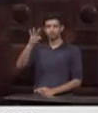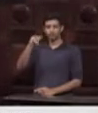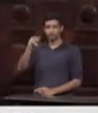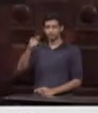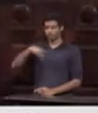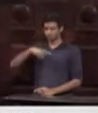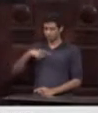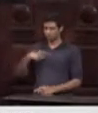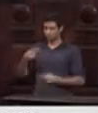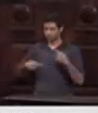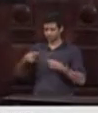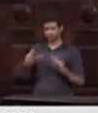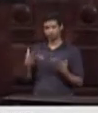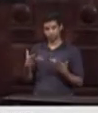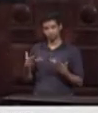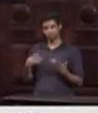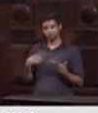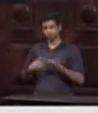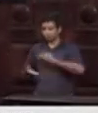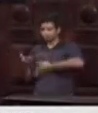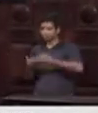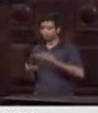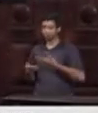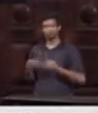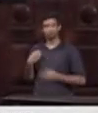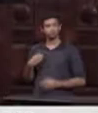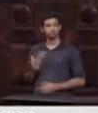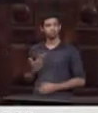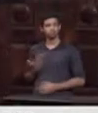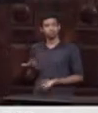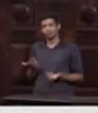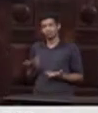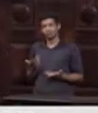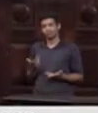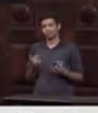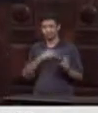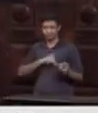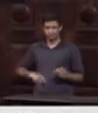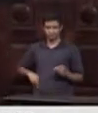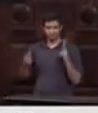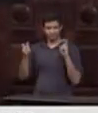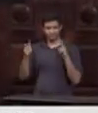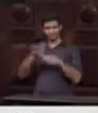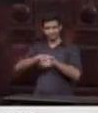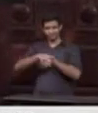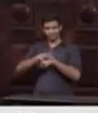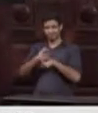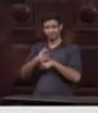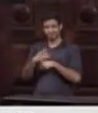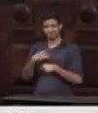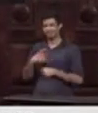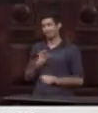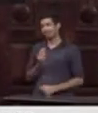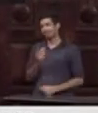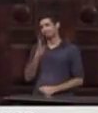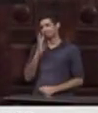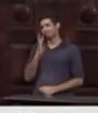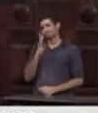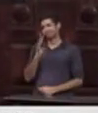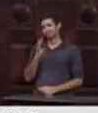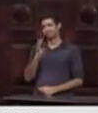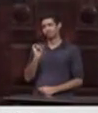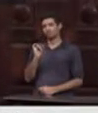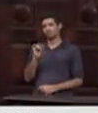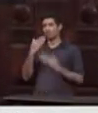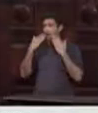aqui e com nós participando dela. Senhor presidente, nesse tema de segurança, eu vou ver com muita atenção a